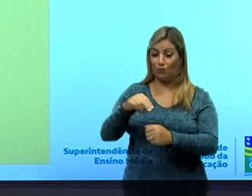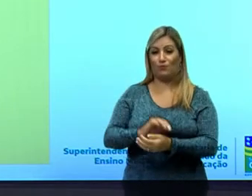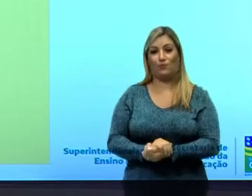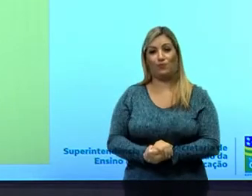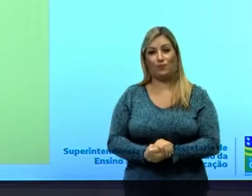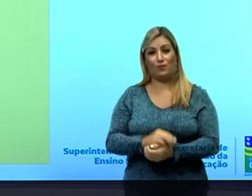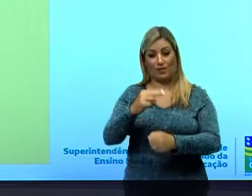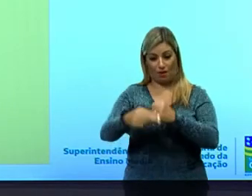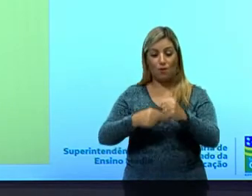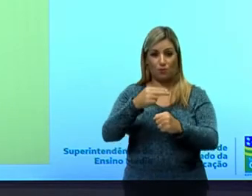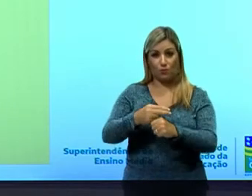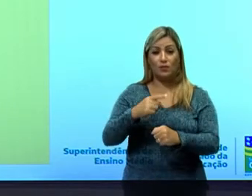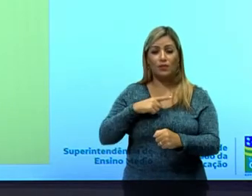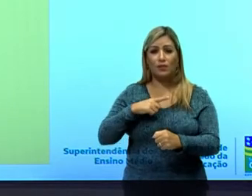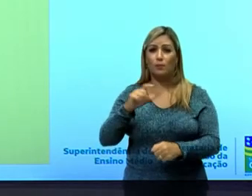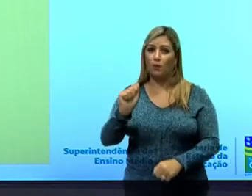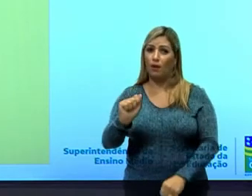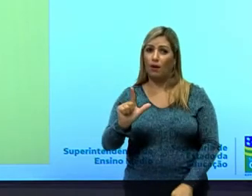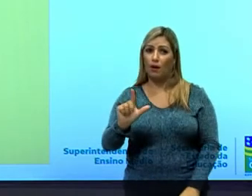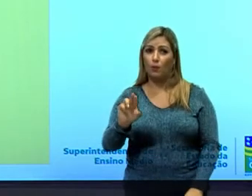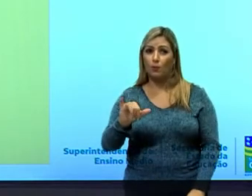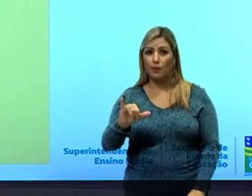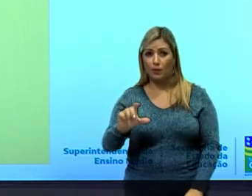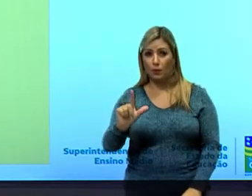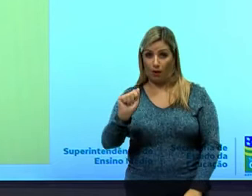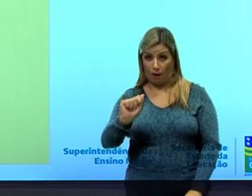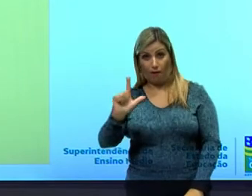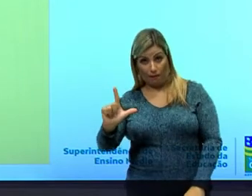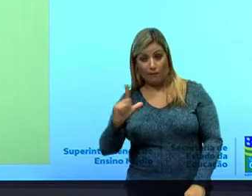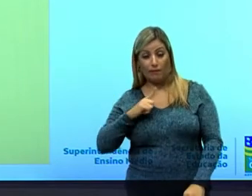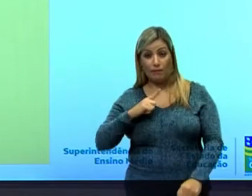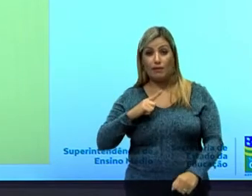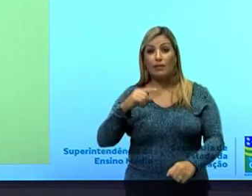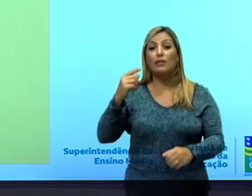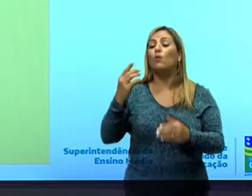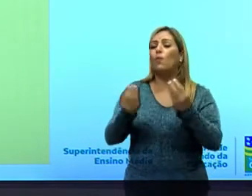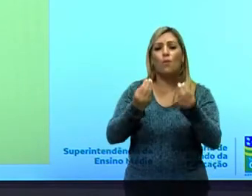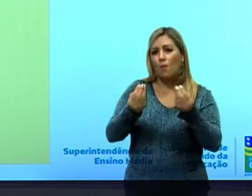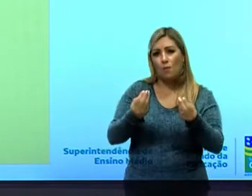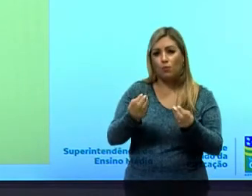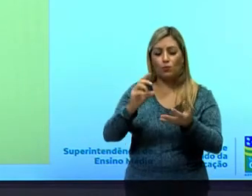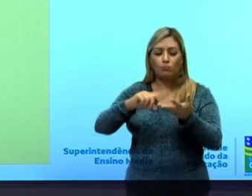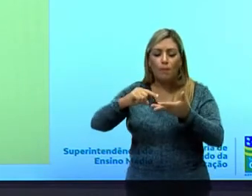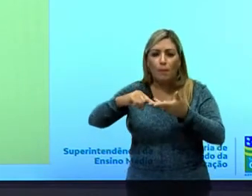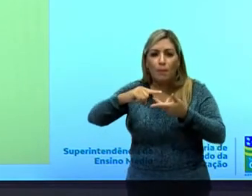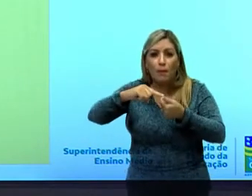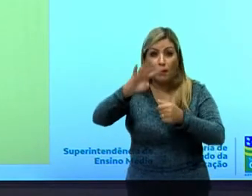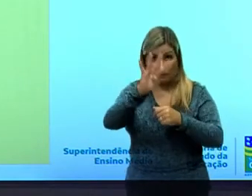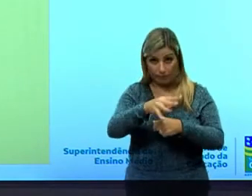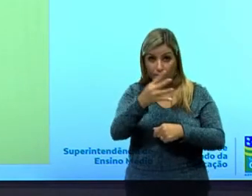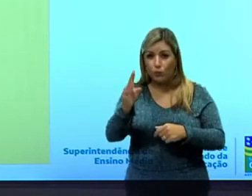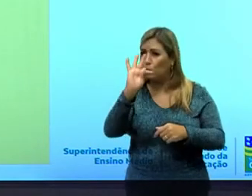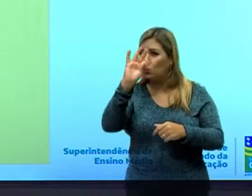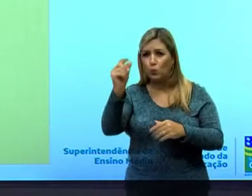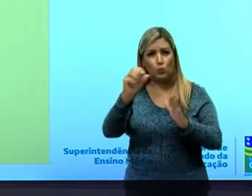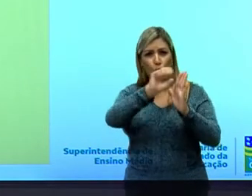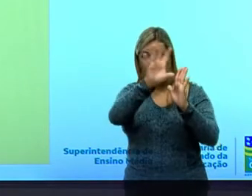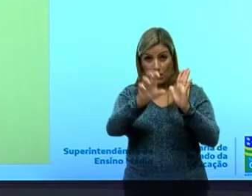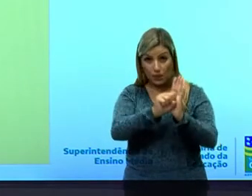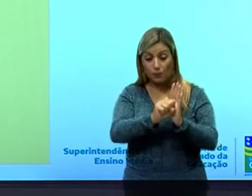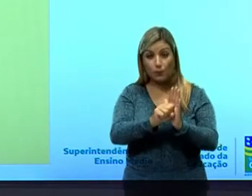então aqui eu tenho o alumínio no seu estado fundamental todos os elementos da tabela periódica são